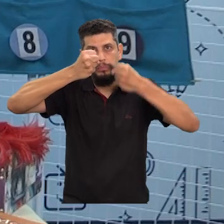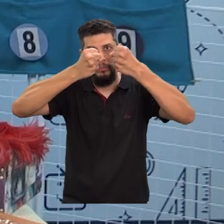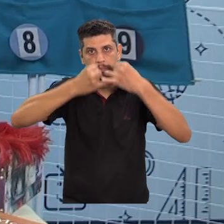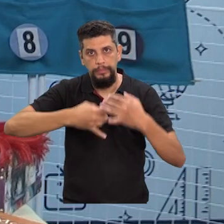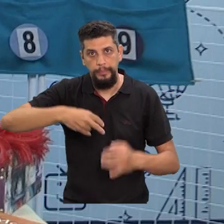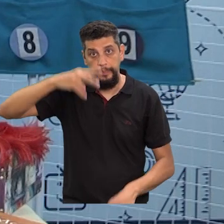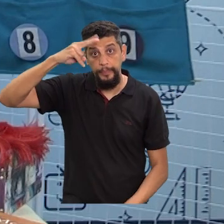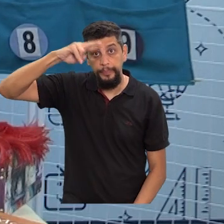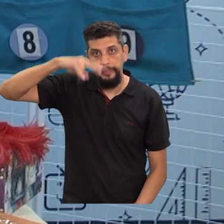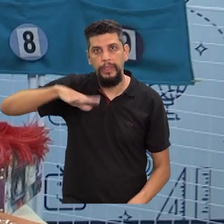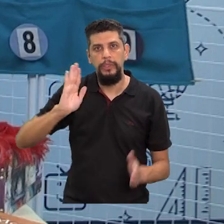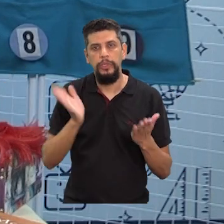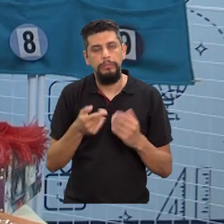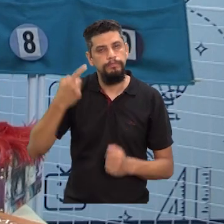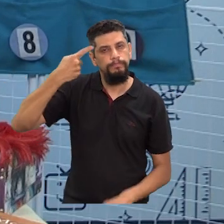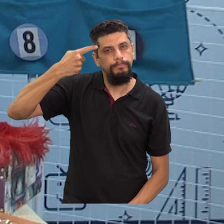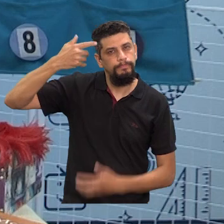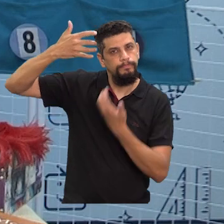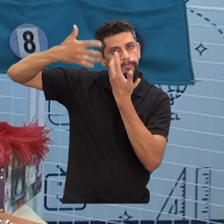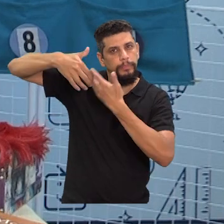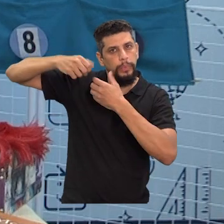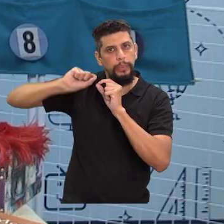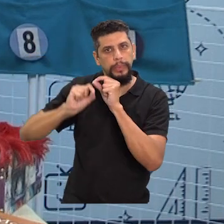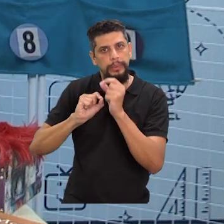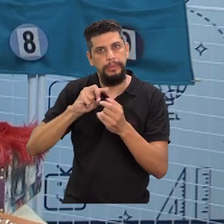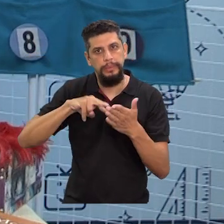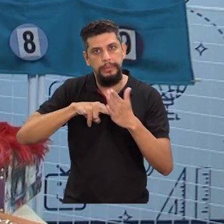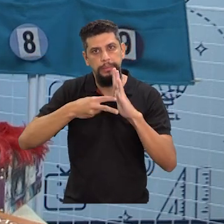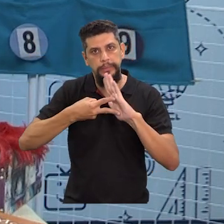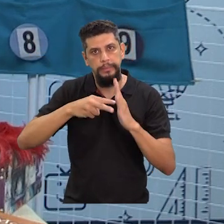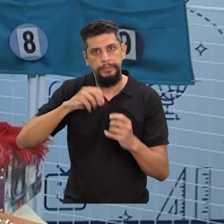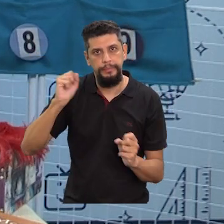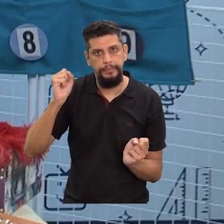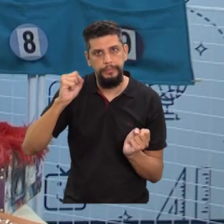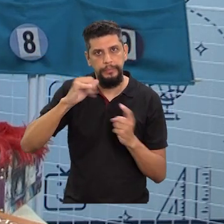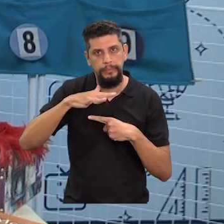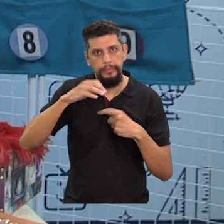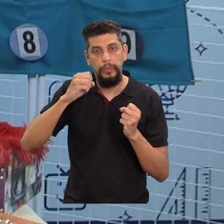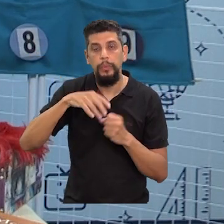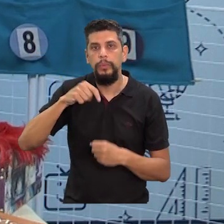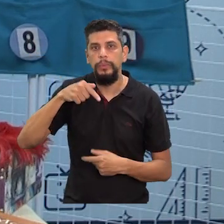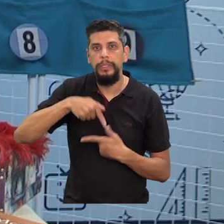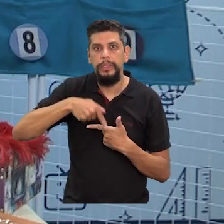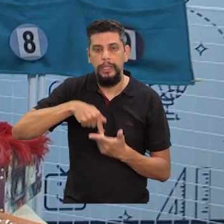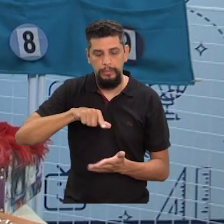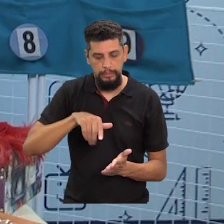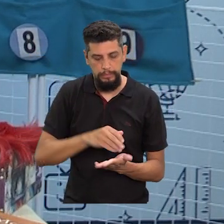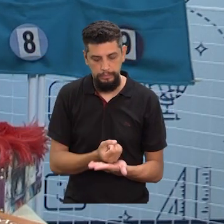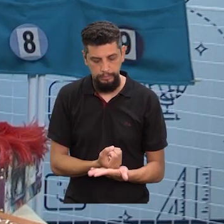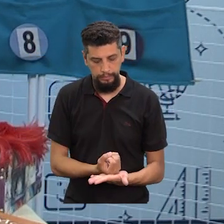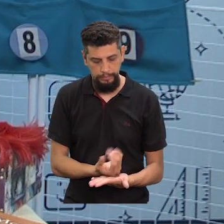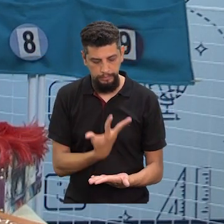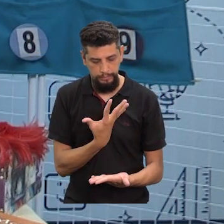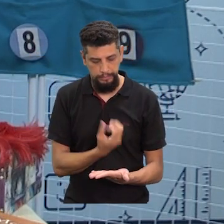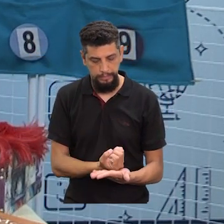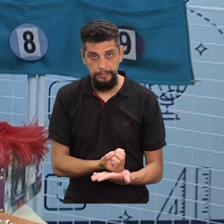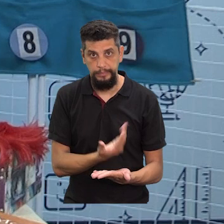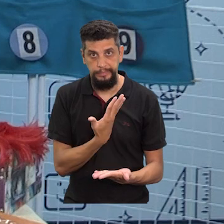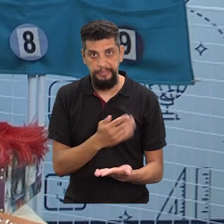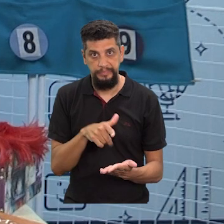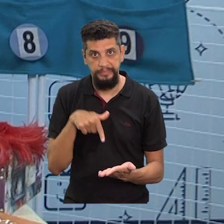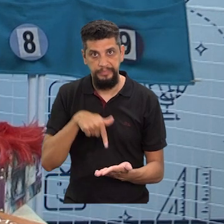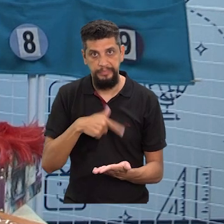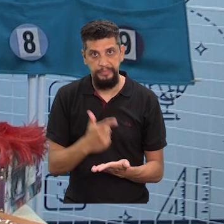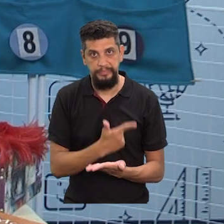Então, agora a gente já refletiu um pouquinho sobre o que são mitos e nós vamos pensar, o que será que vai sair de dentro do nosso livro aqui hoje? Hã?